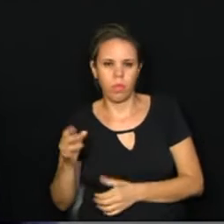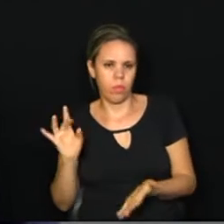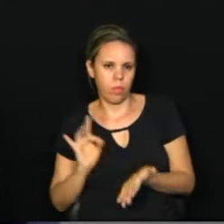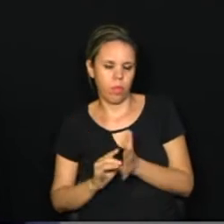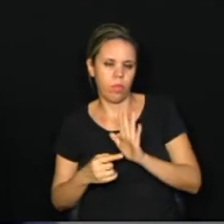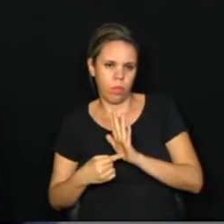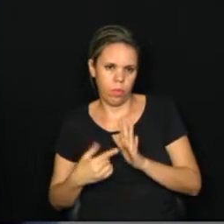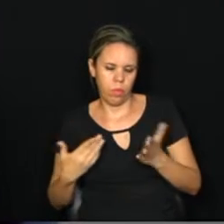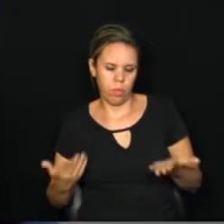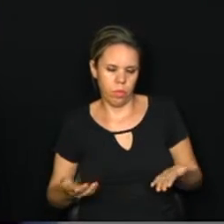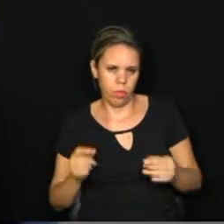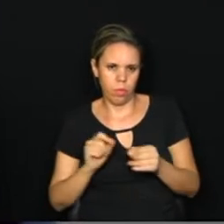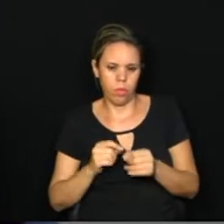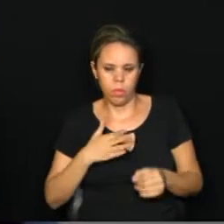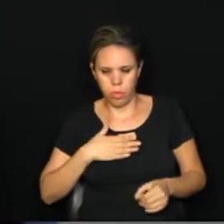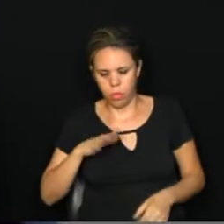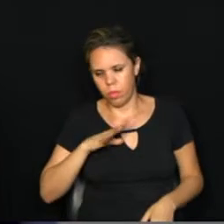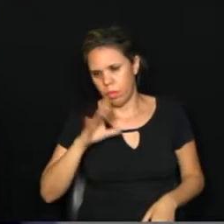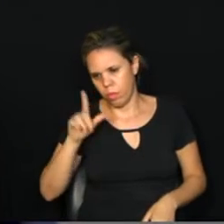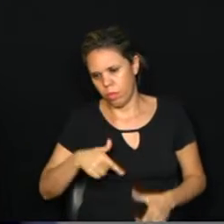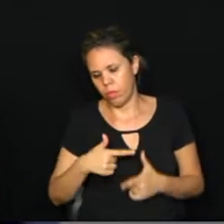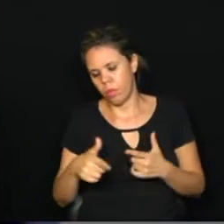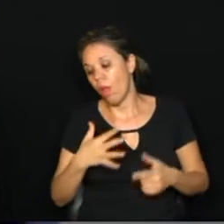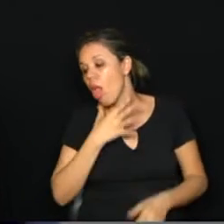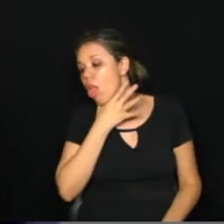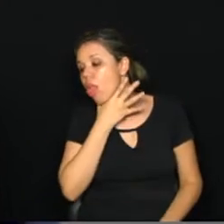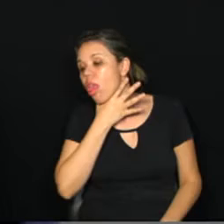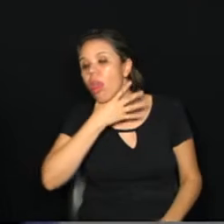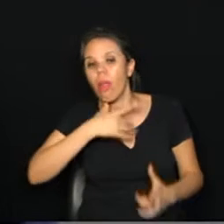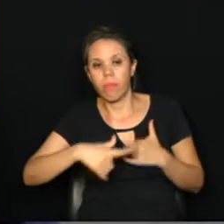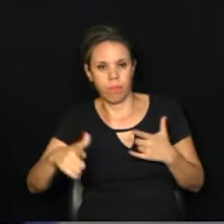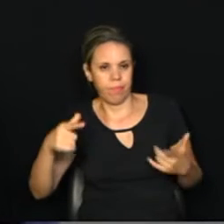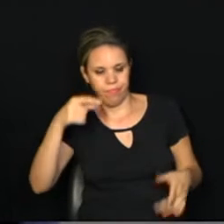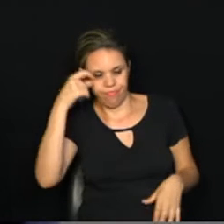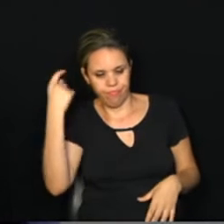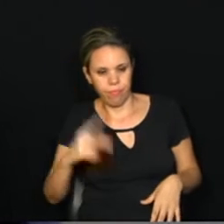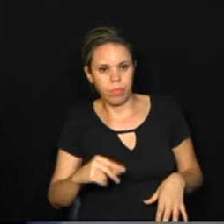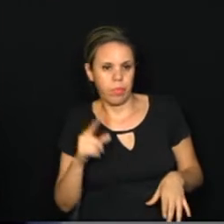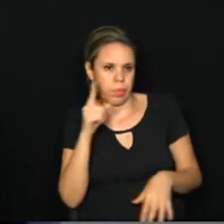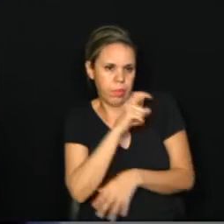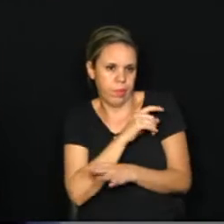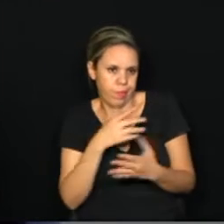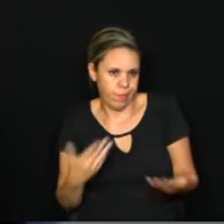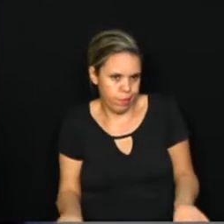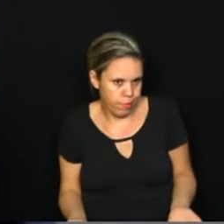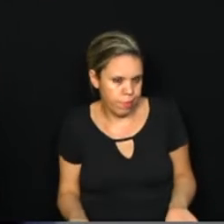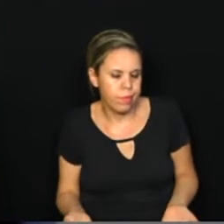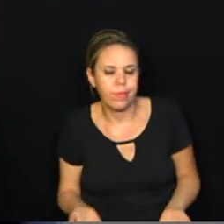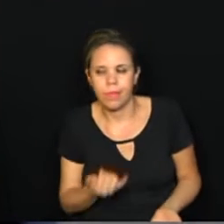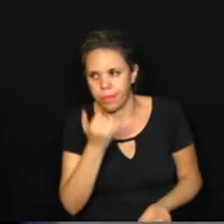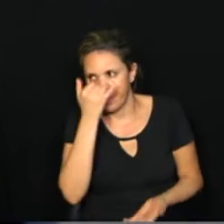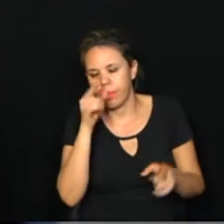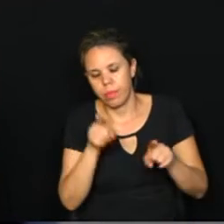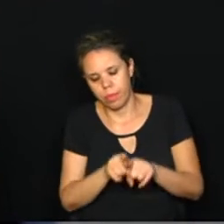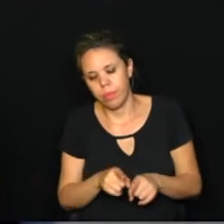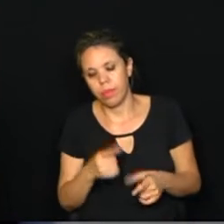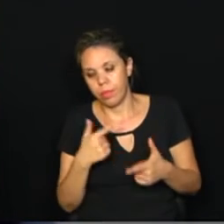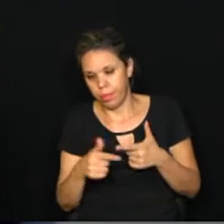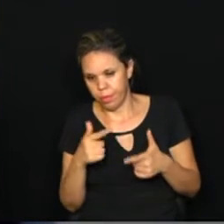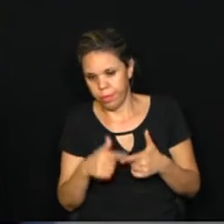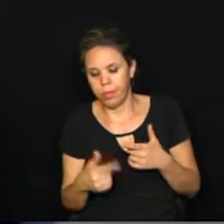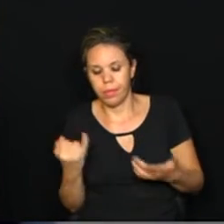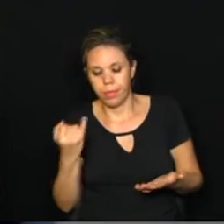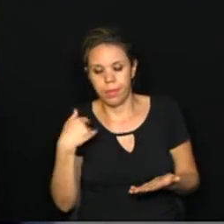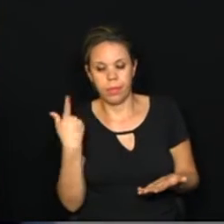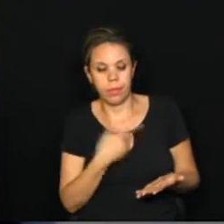indicador para falar: a minha cidade está em situação de calamidade pública. Então, são fatores que é importante que,